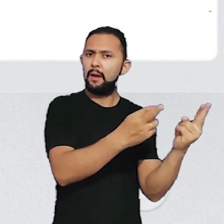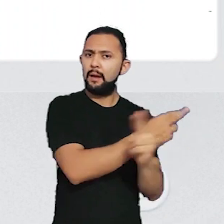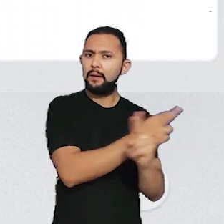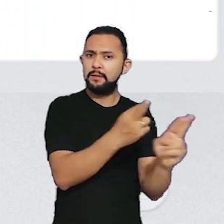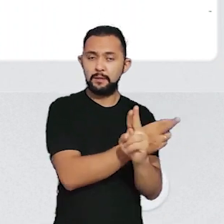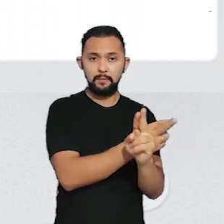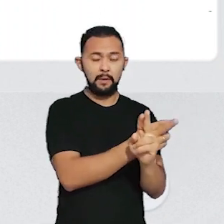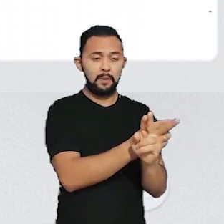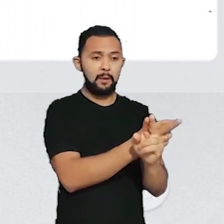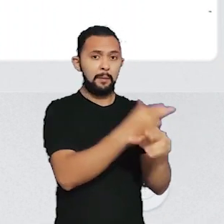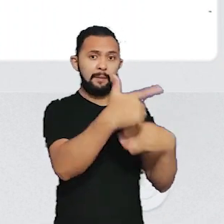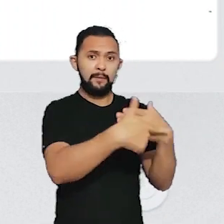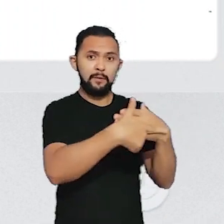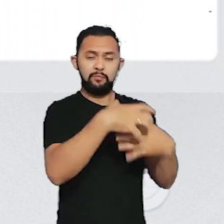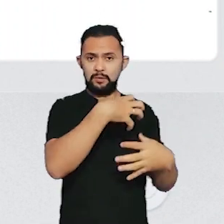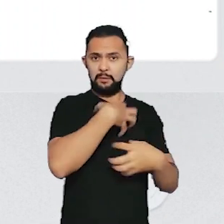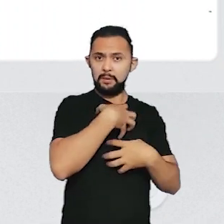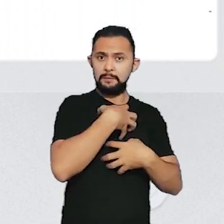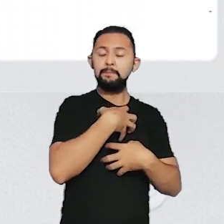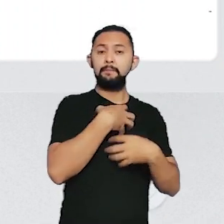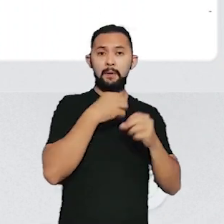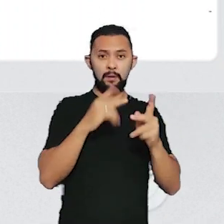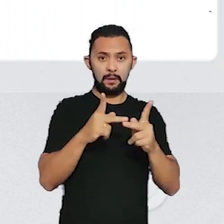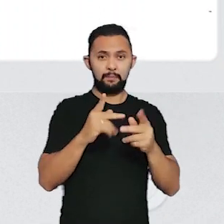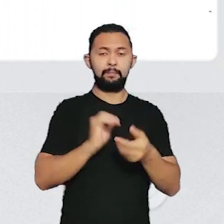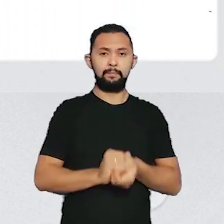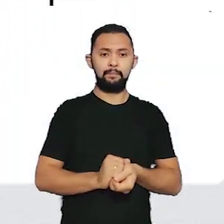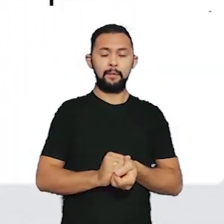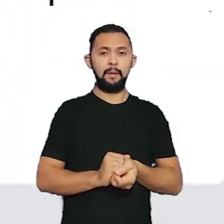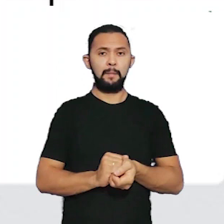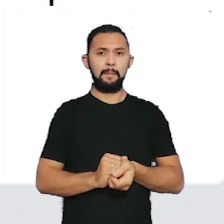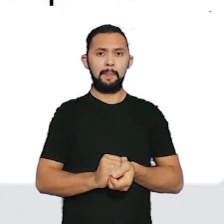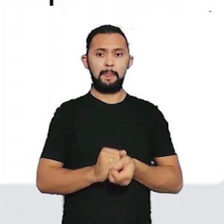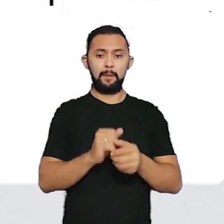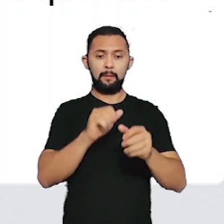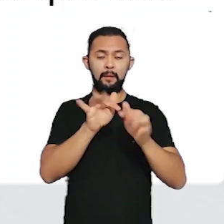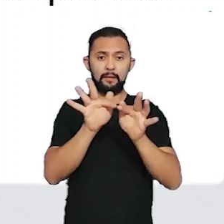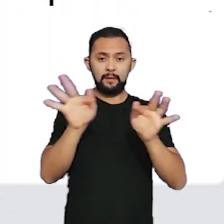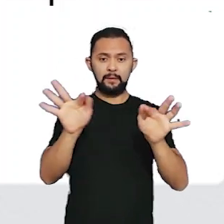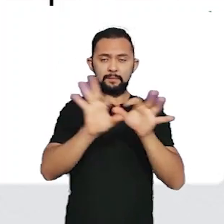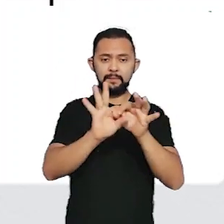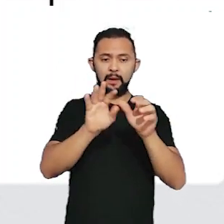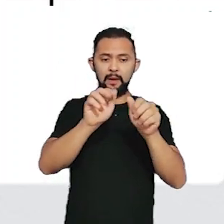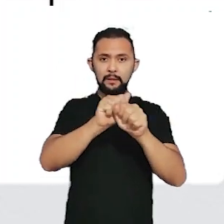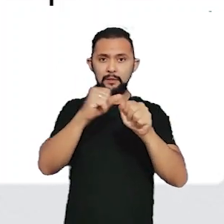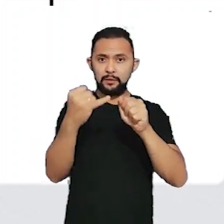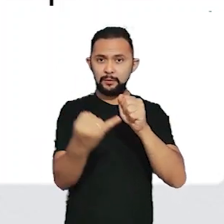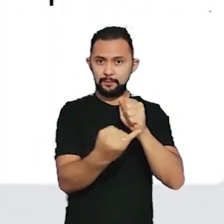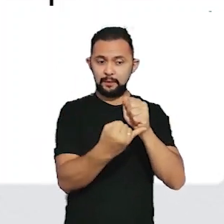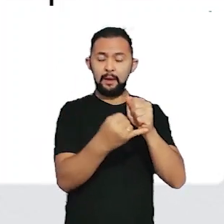essa oração vai desempenhar dentro do texto, do que a própria classificação, tá? Então, as orações adjetivas vão exercer função de